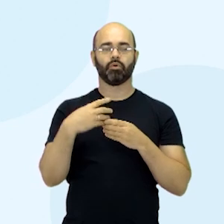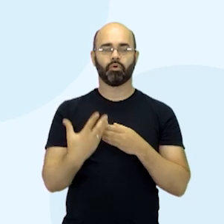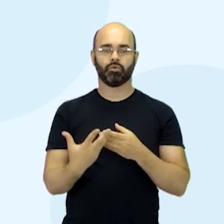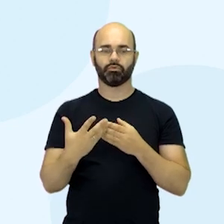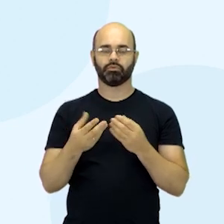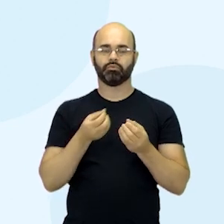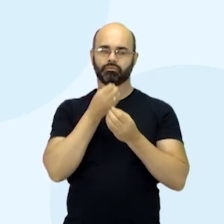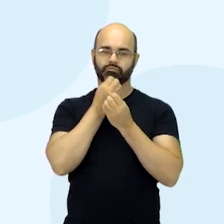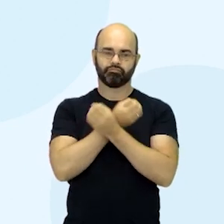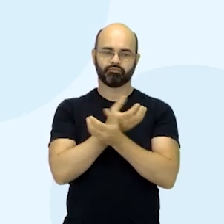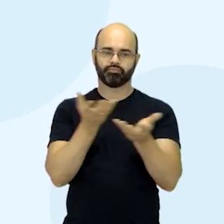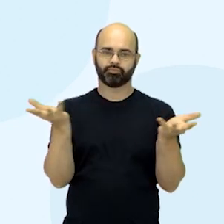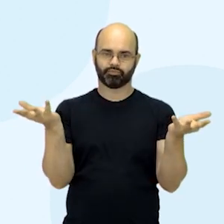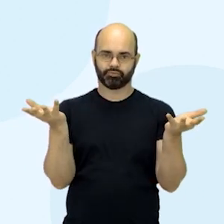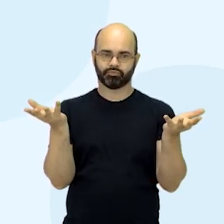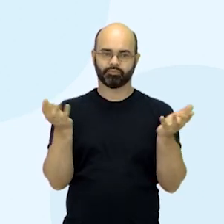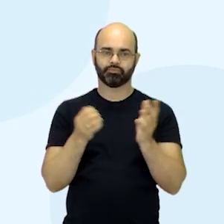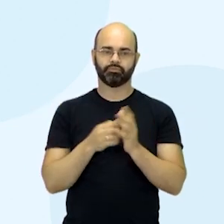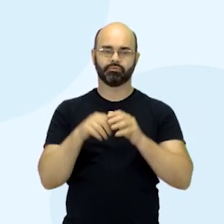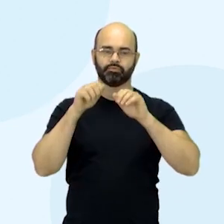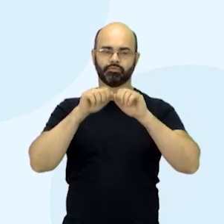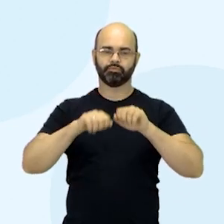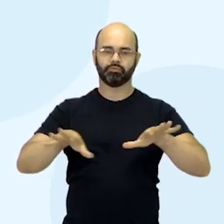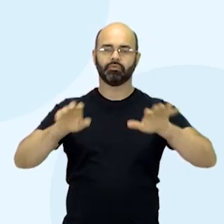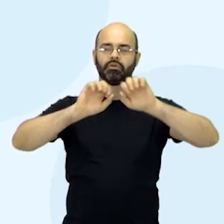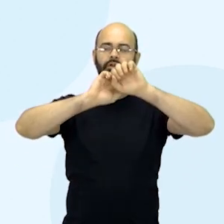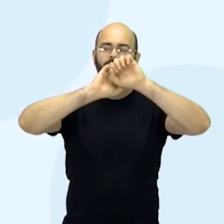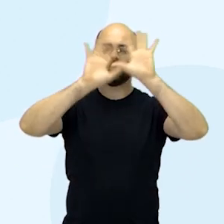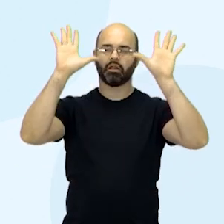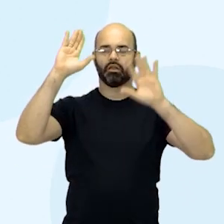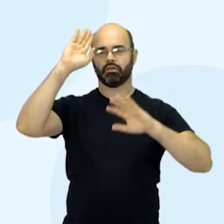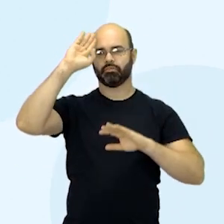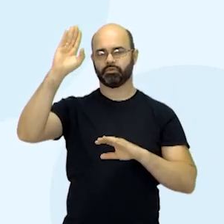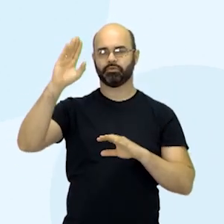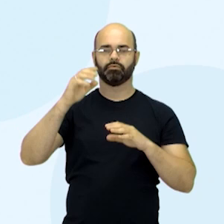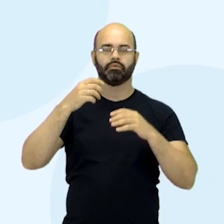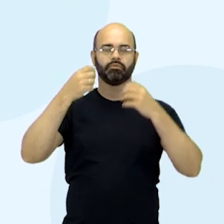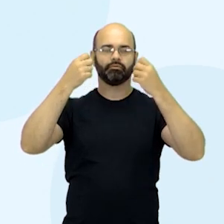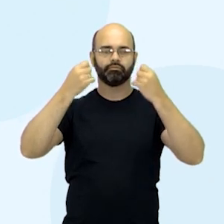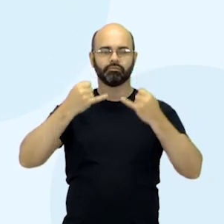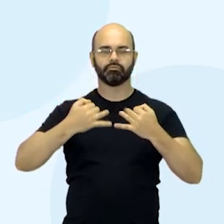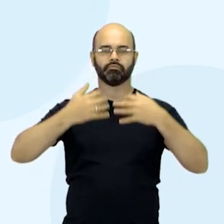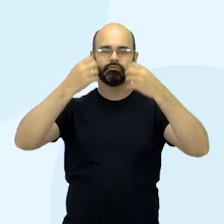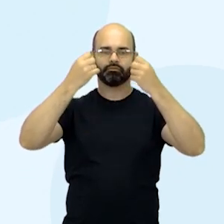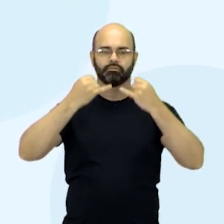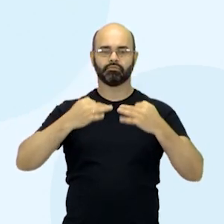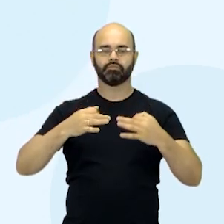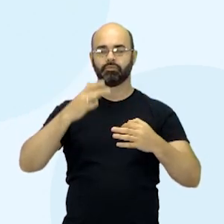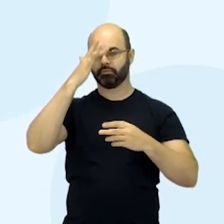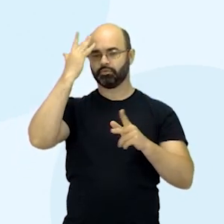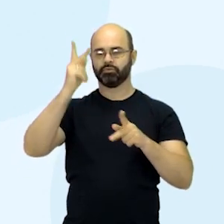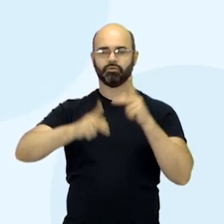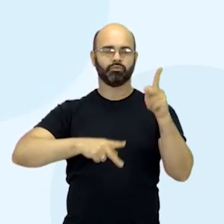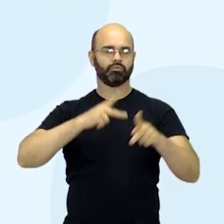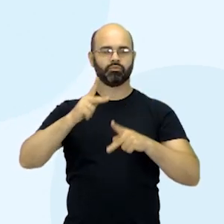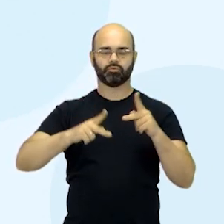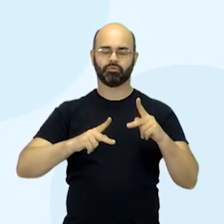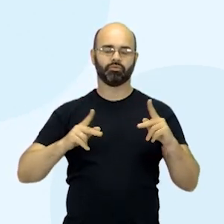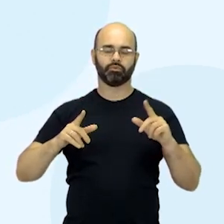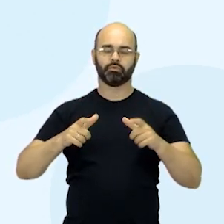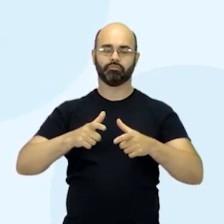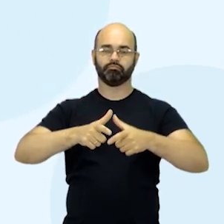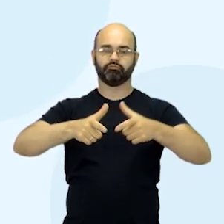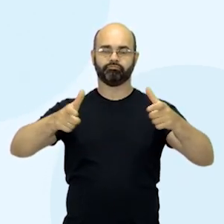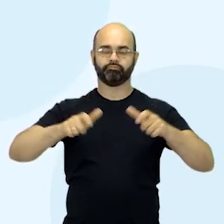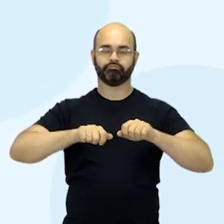natureza científica com o propósito de ser claro, né, de divulgar os saberes científicos à população de modo geral.